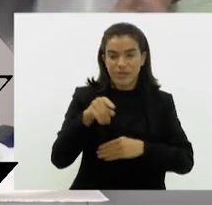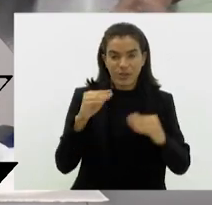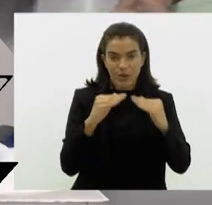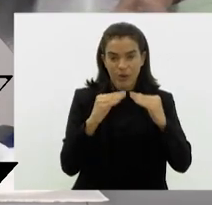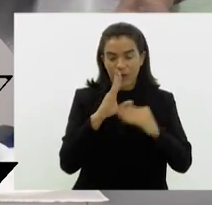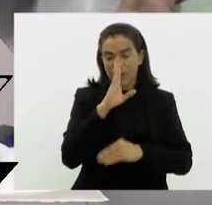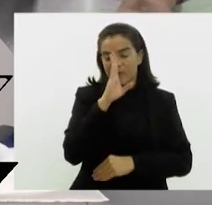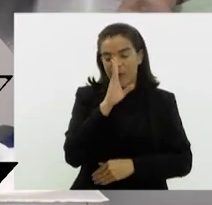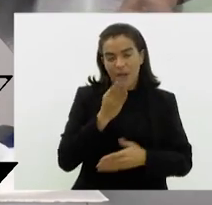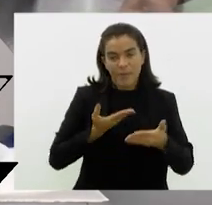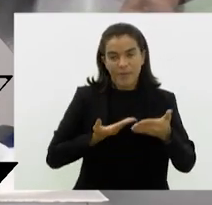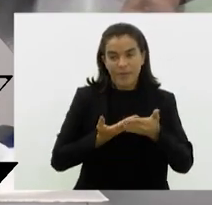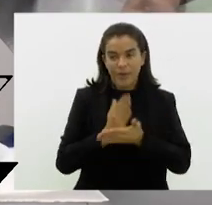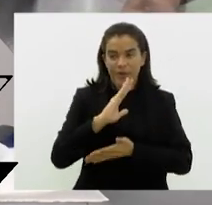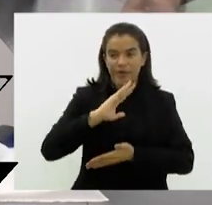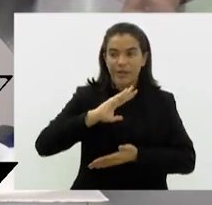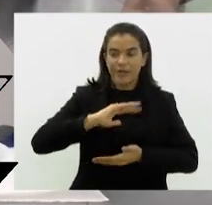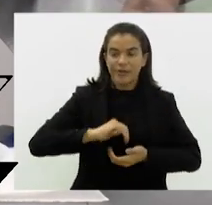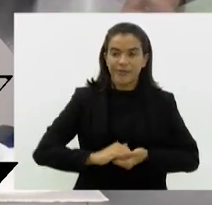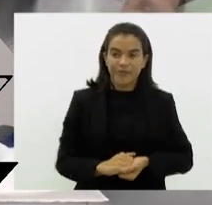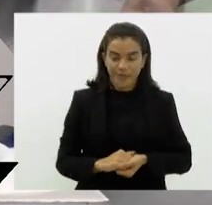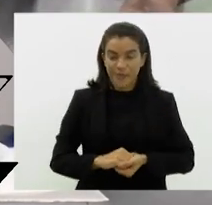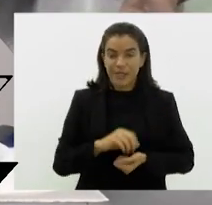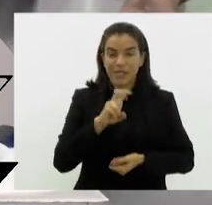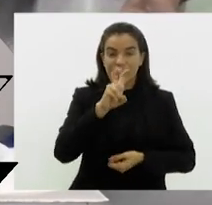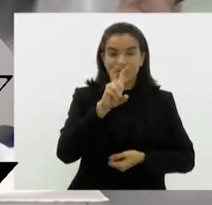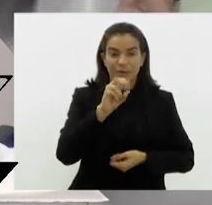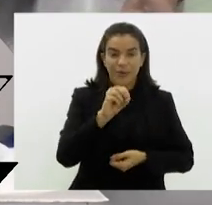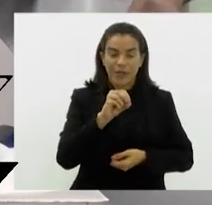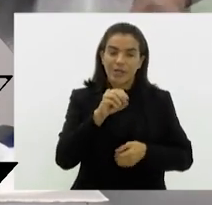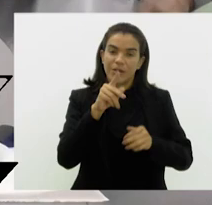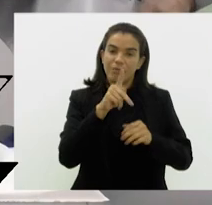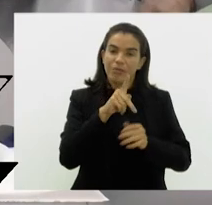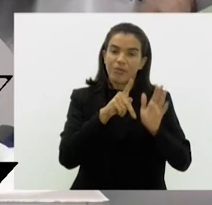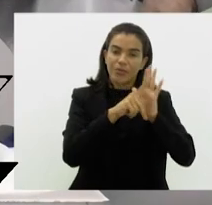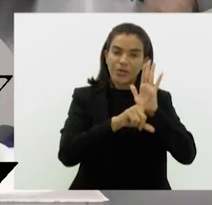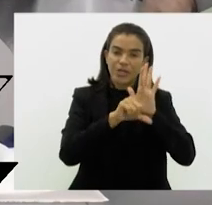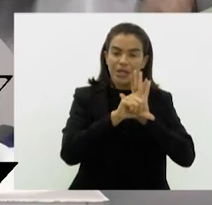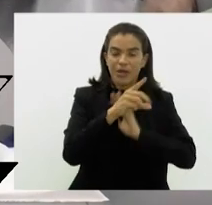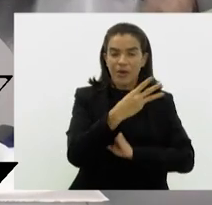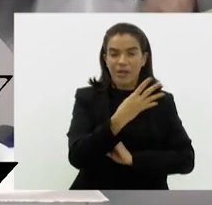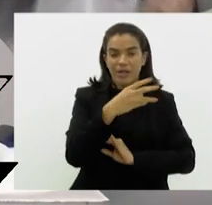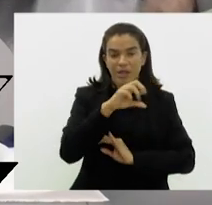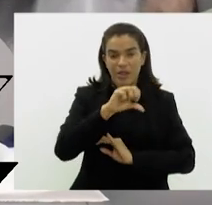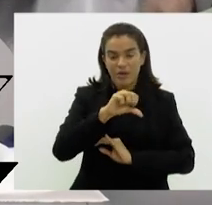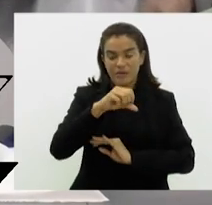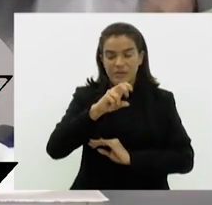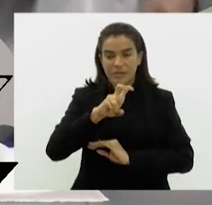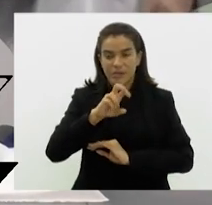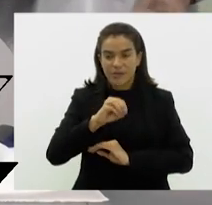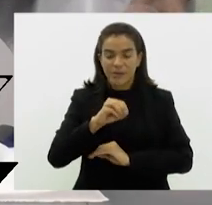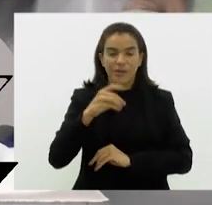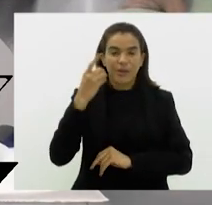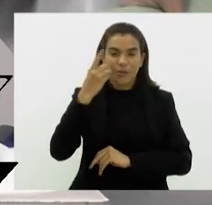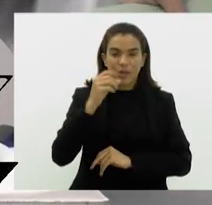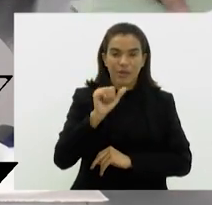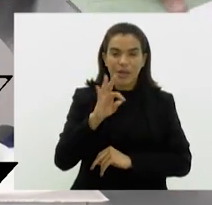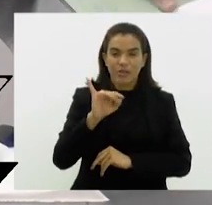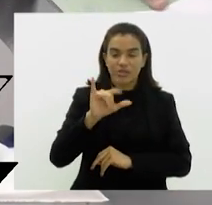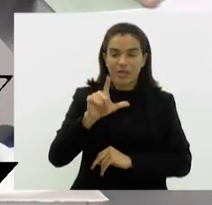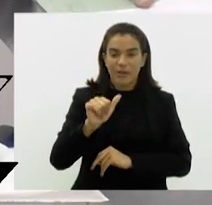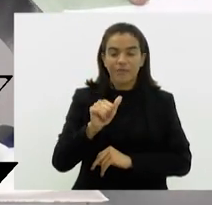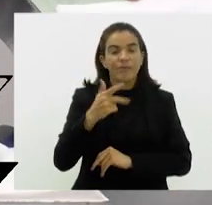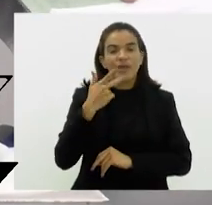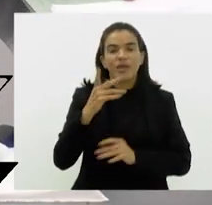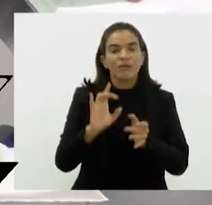aprovam, permaneçam como estão. Aprovado, 50 da pauta. Projeto de lei 4987 de 2021, de autoria do deputado Átila Nunes,